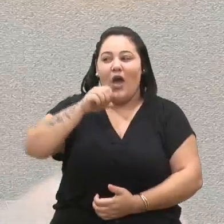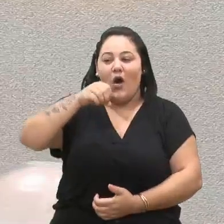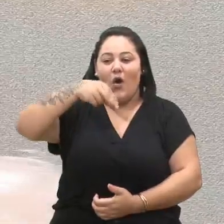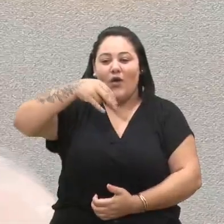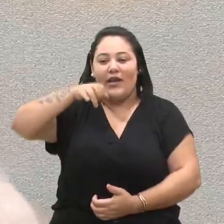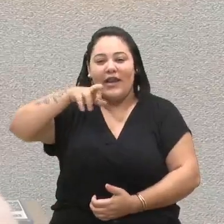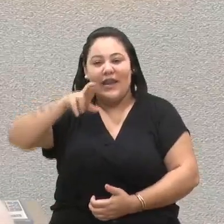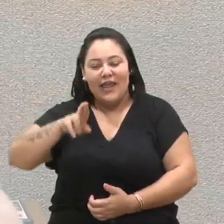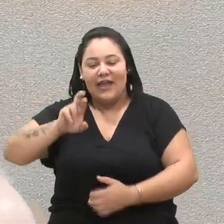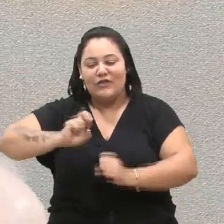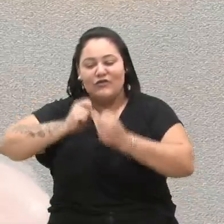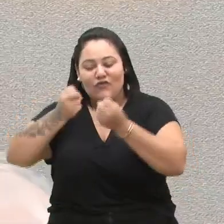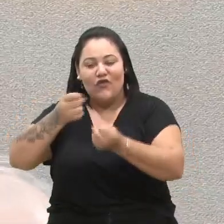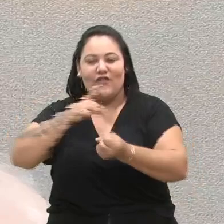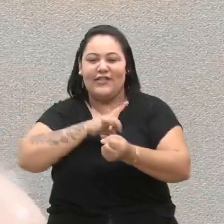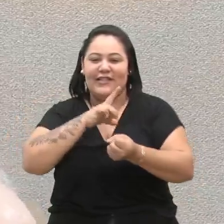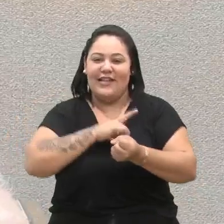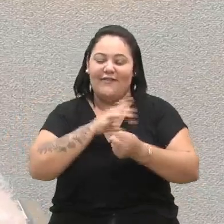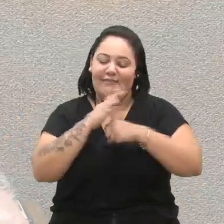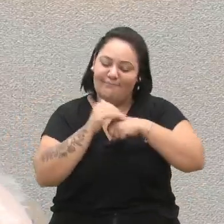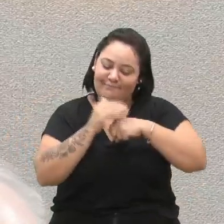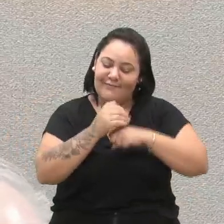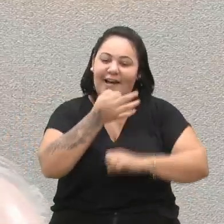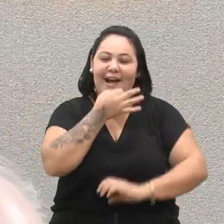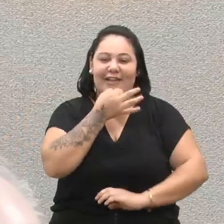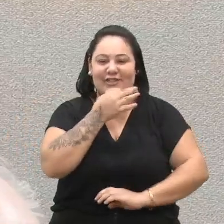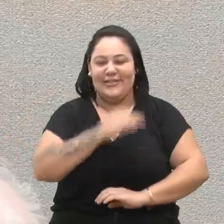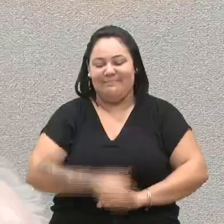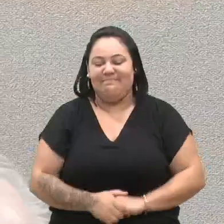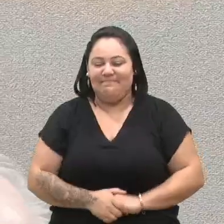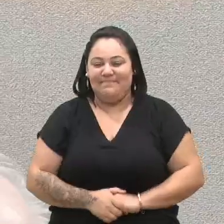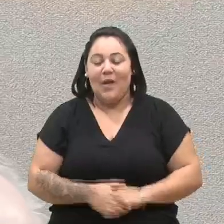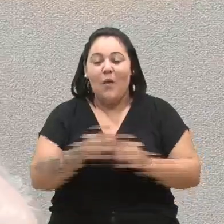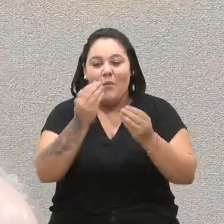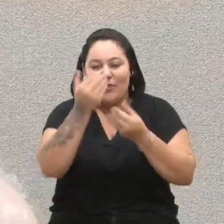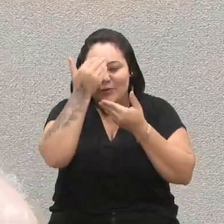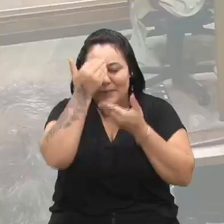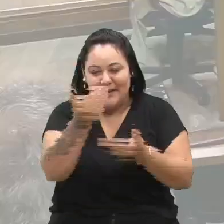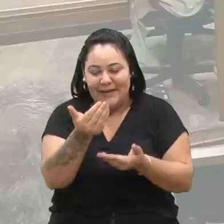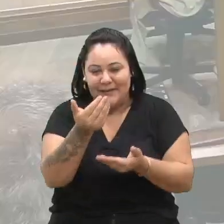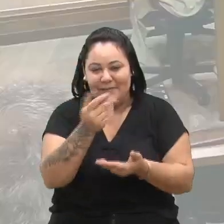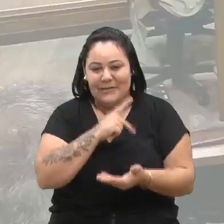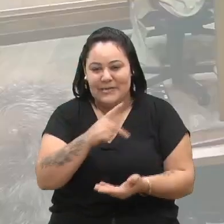com essa cidade e está tendo com essa cidade na sua profissão. Muito obrigado, senhora presidente.